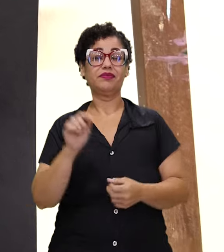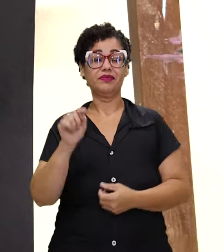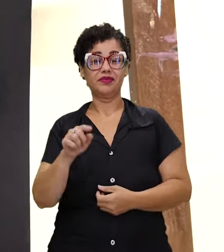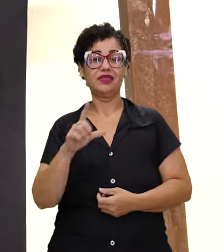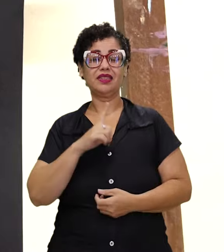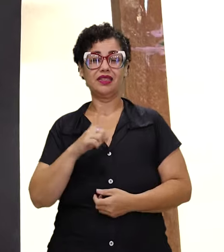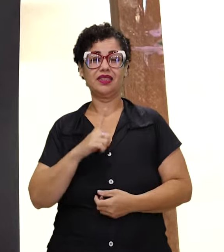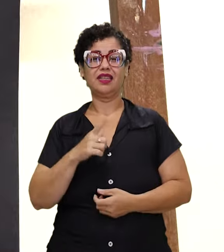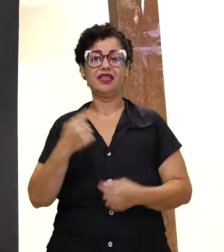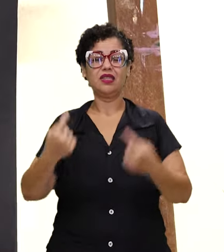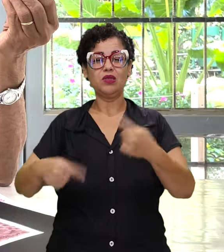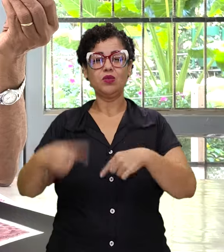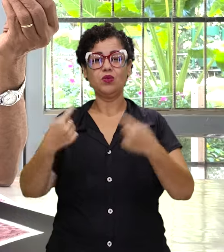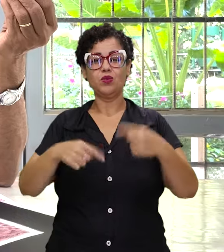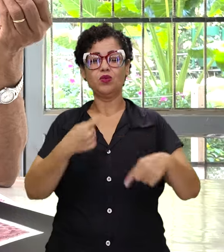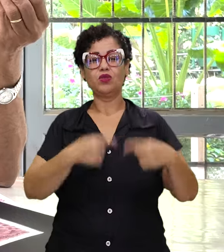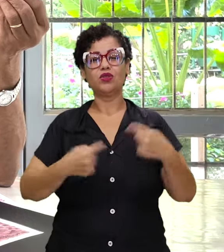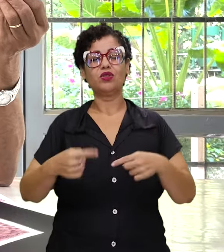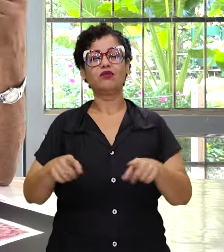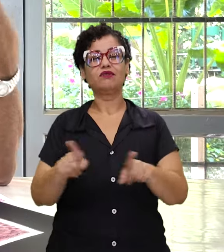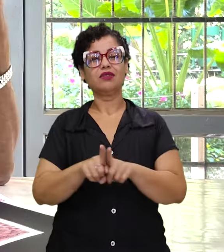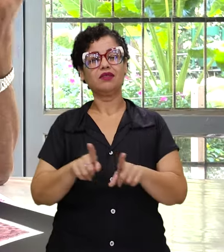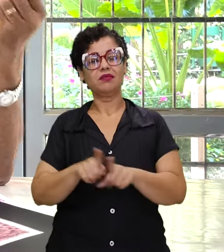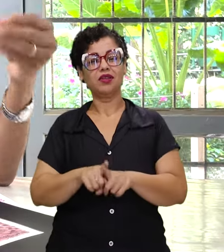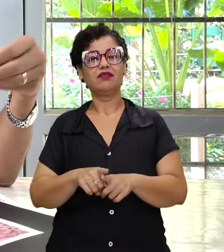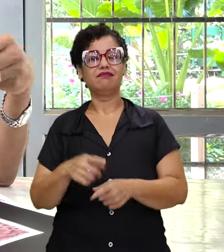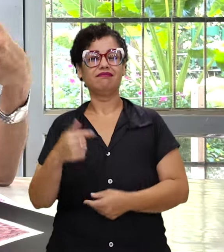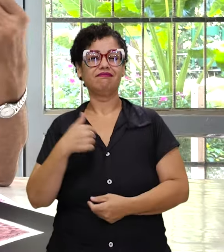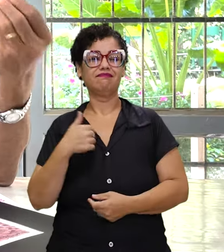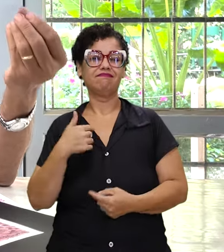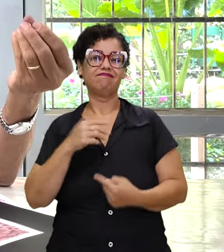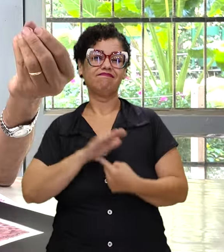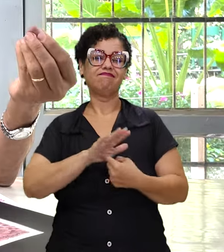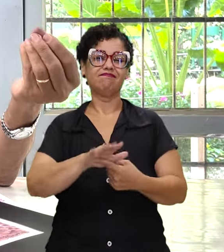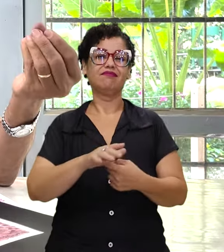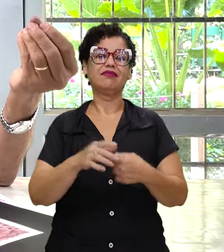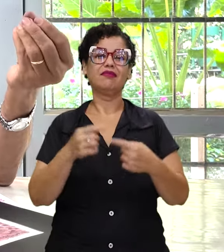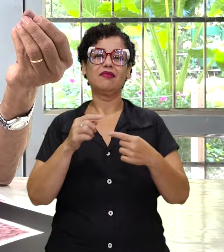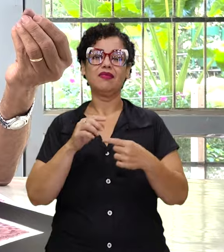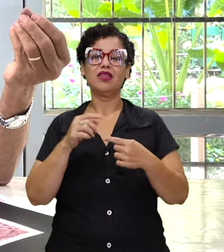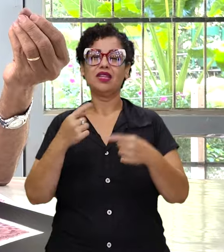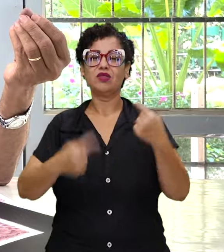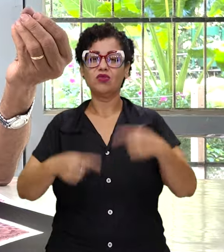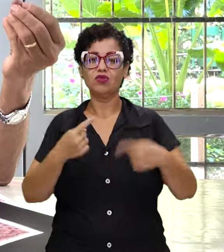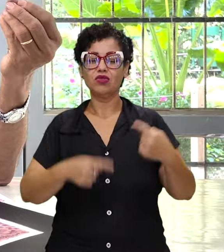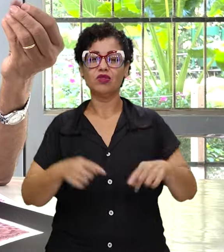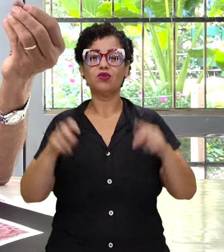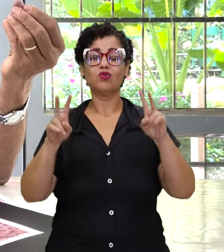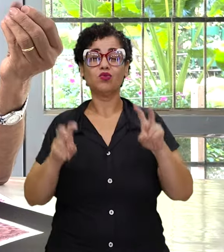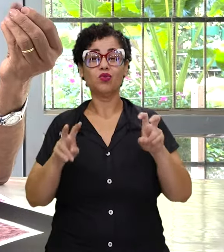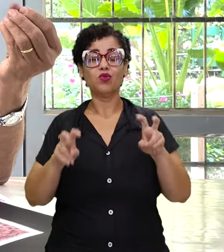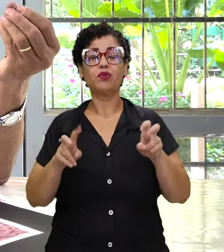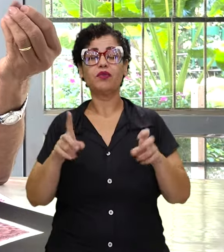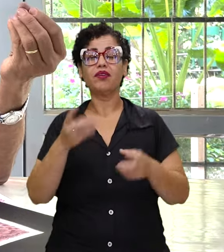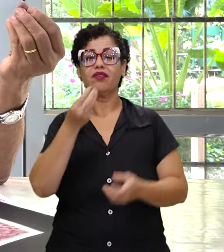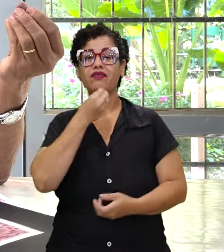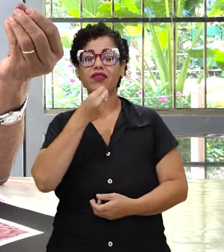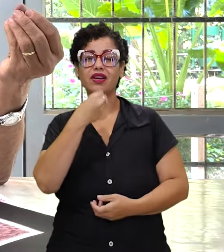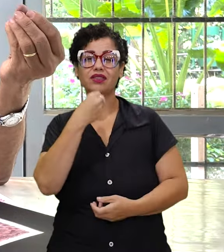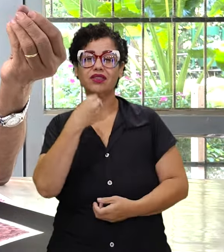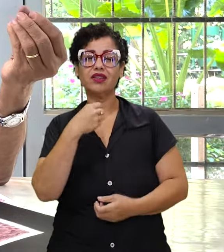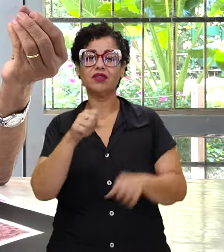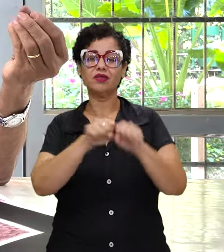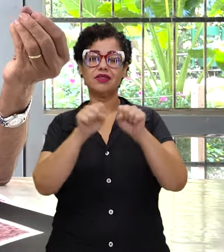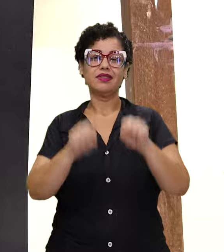gente está discutindo também, eu trago para a discussão essa questão da fragilidade dos